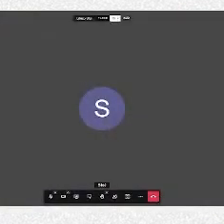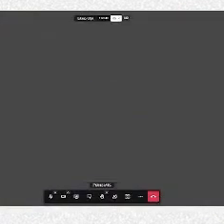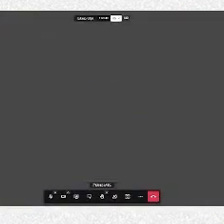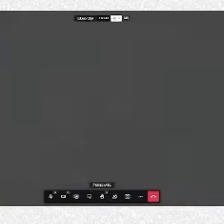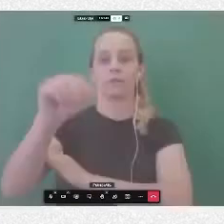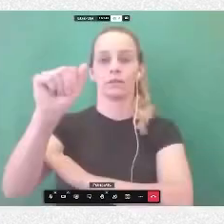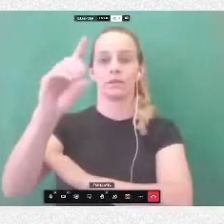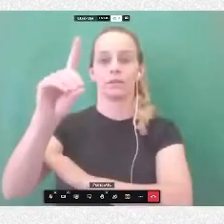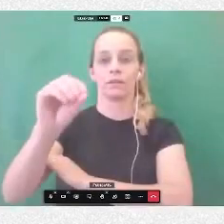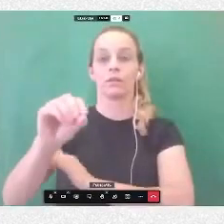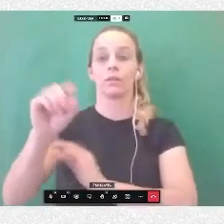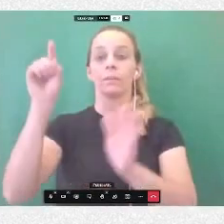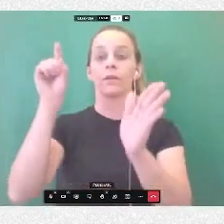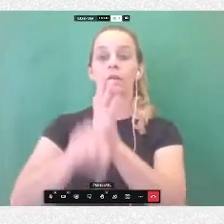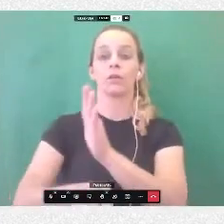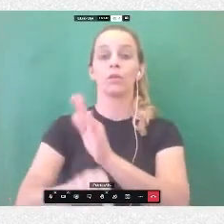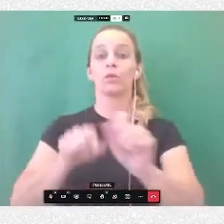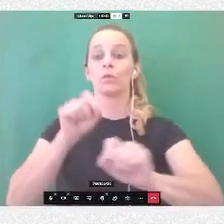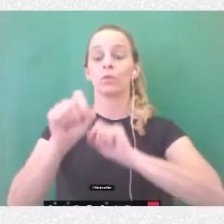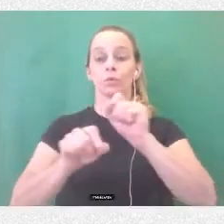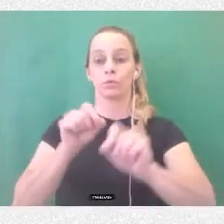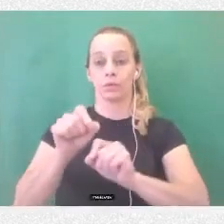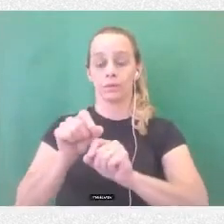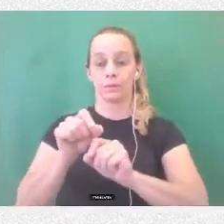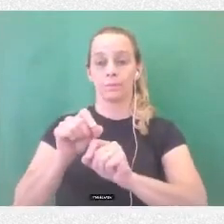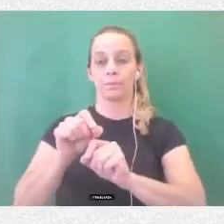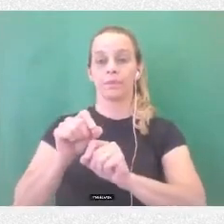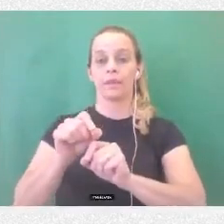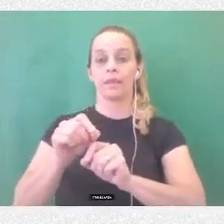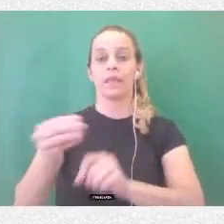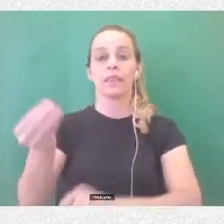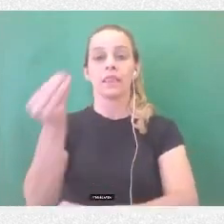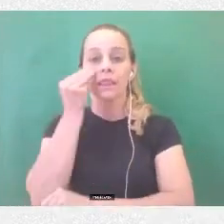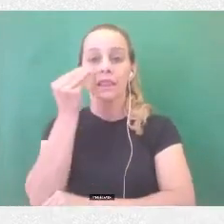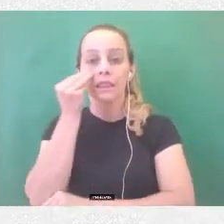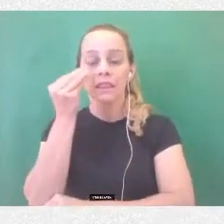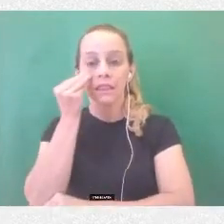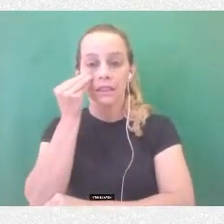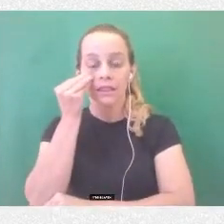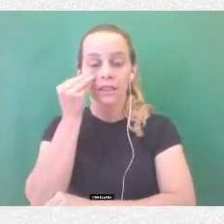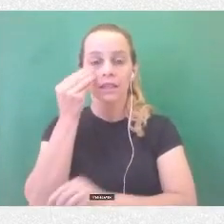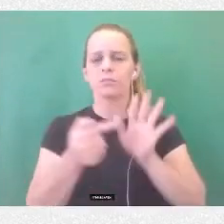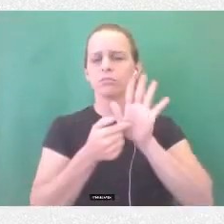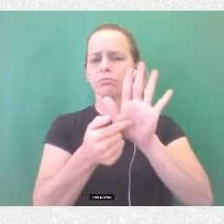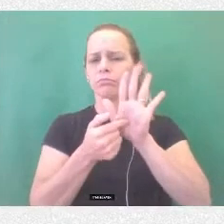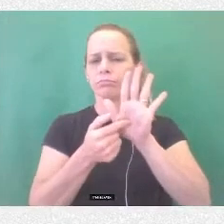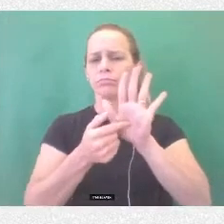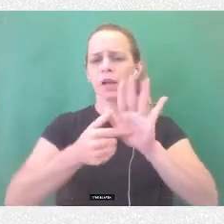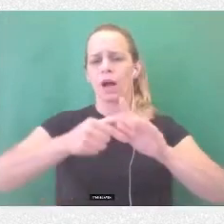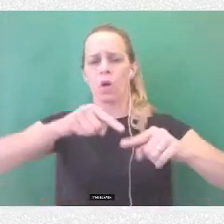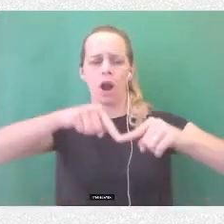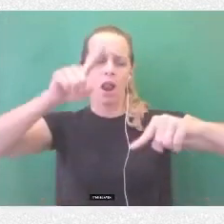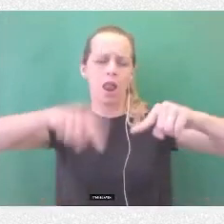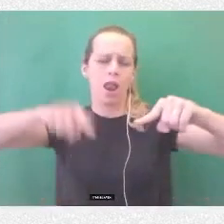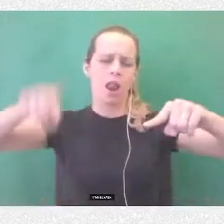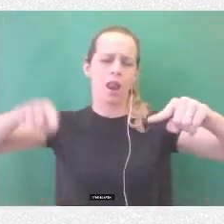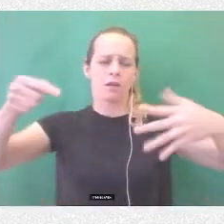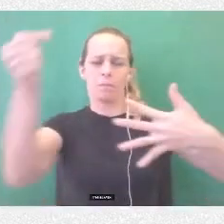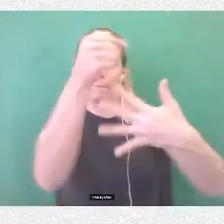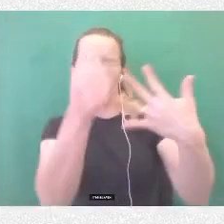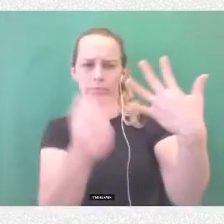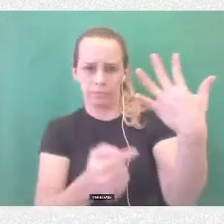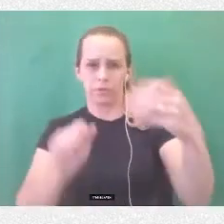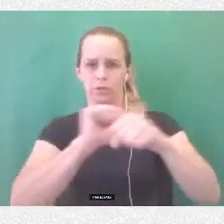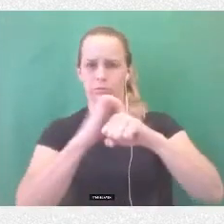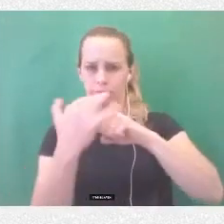Ele pergunta para a doutora Cristina: os testes de análise genômica para identificação das variantes em circulação serão feitos com todos